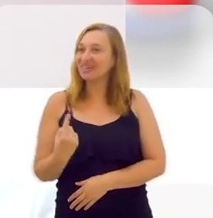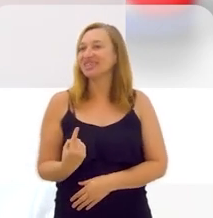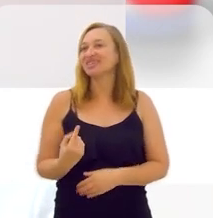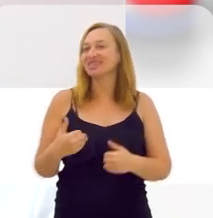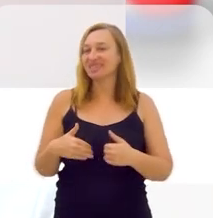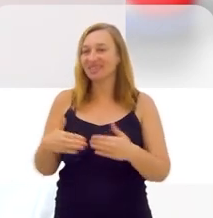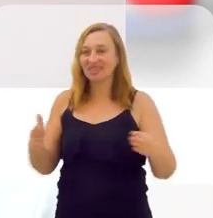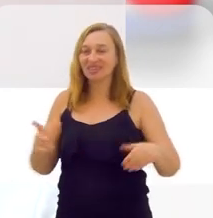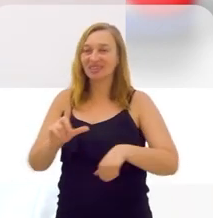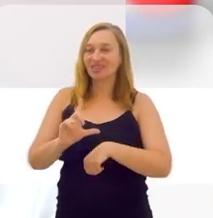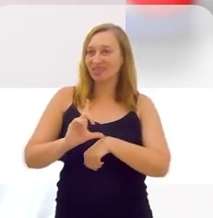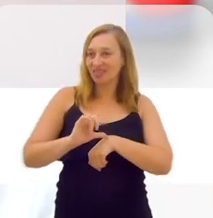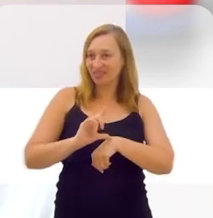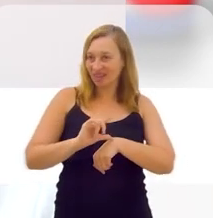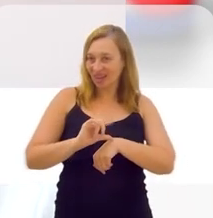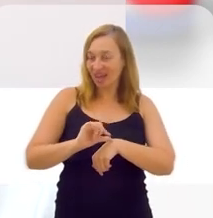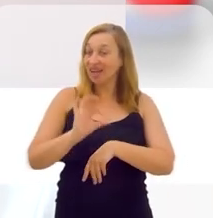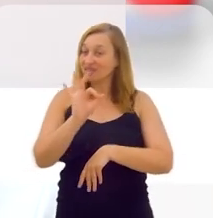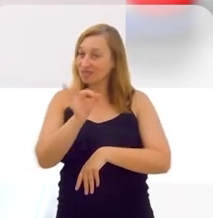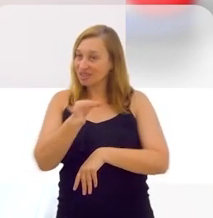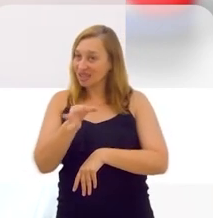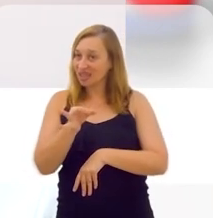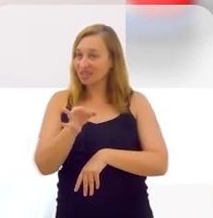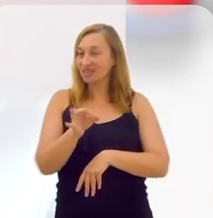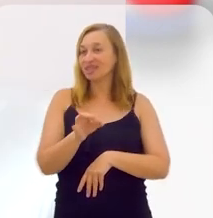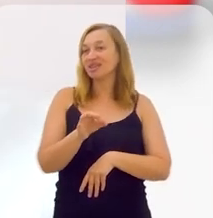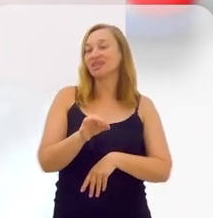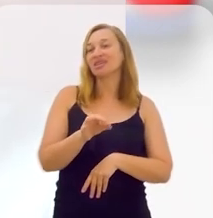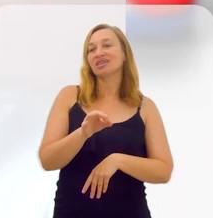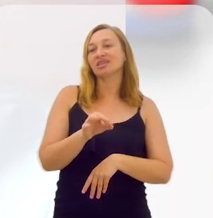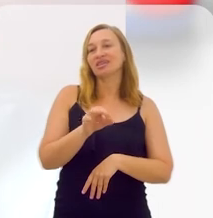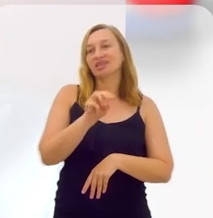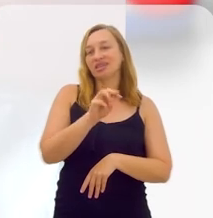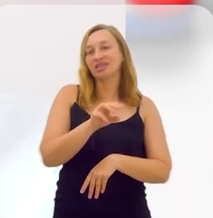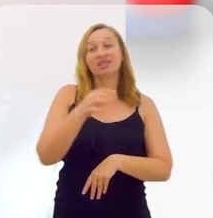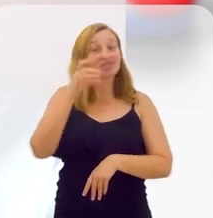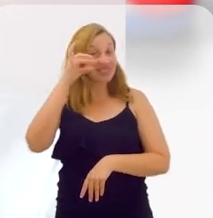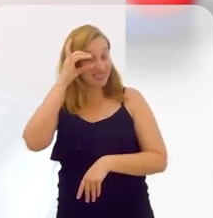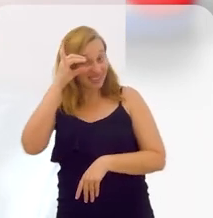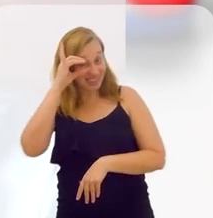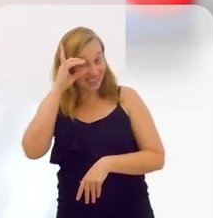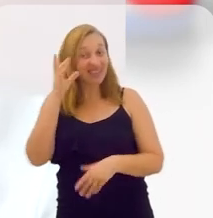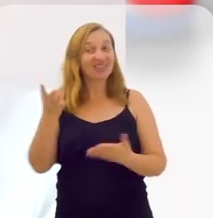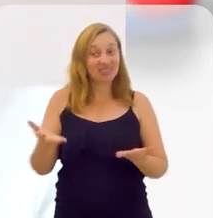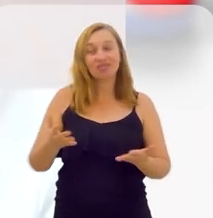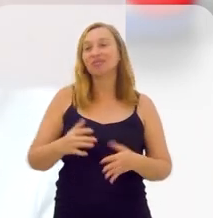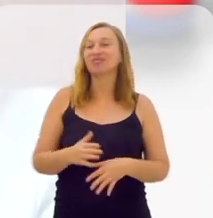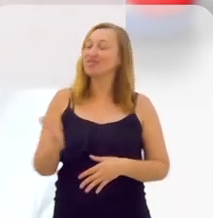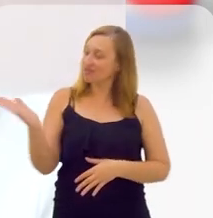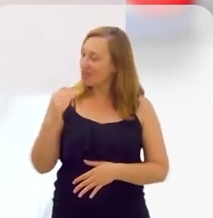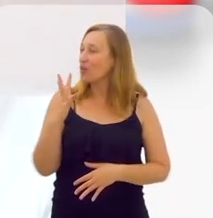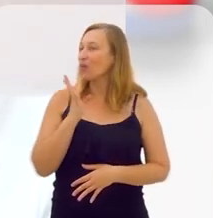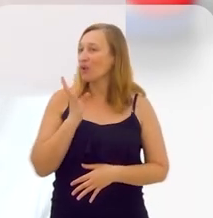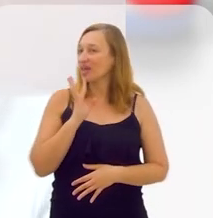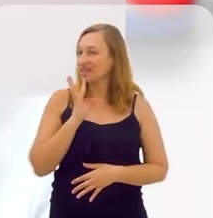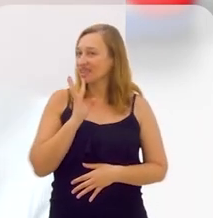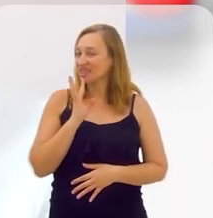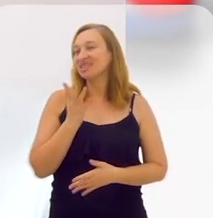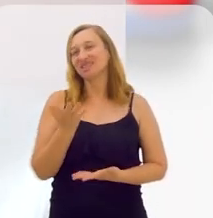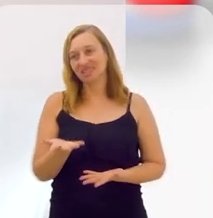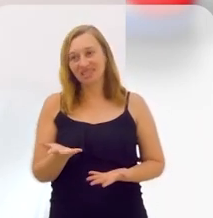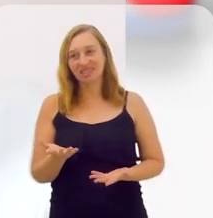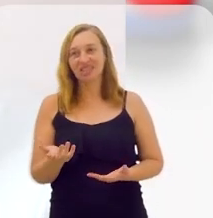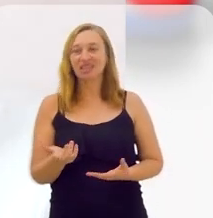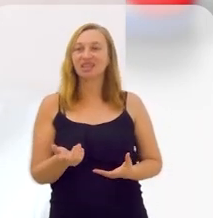Nós abrimos, temos os horários tudo lá no, direitinho no, na nossa bio, no nosso Instagram. Venham conhecer a